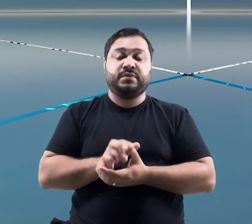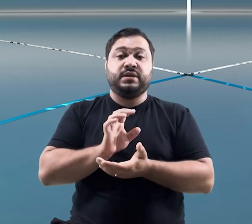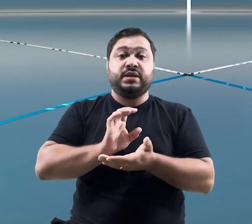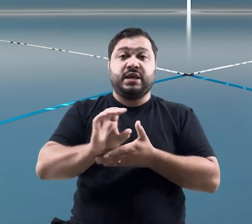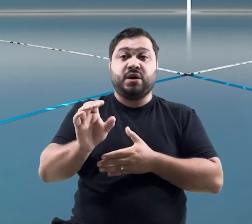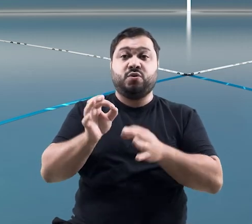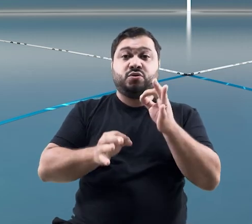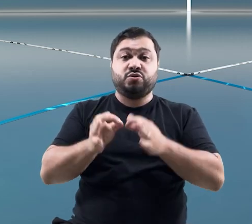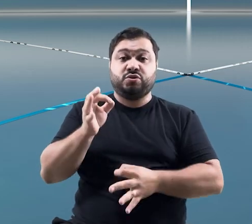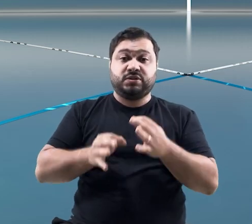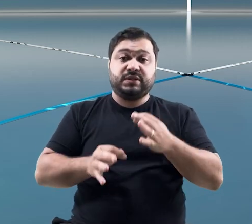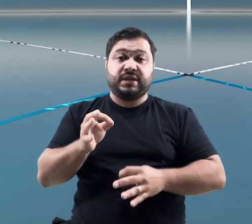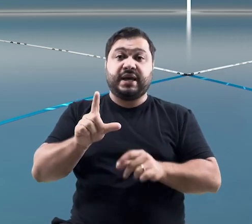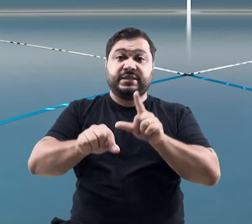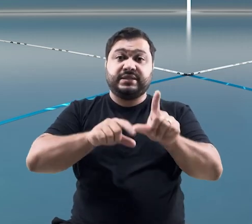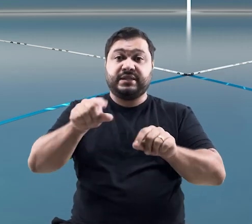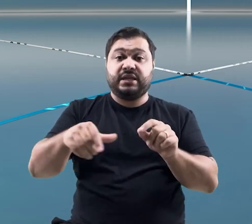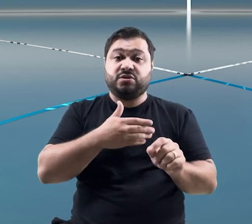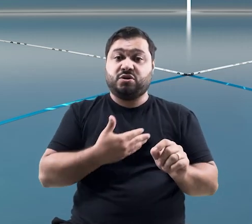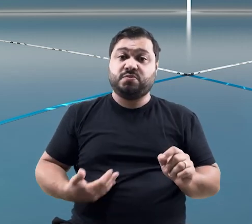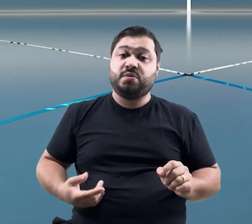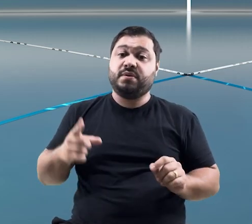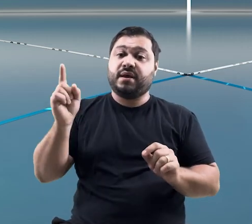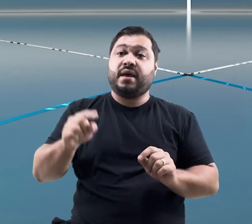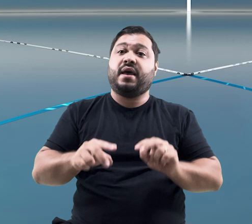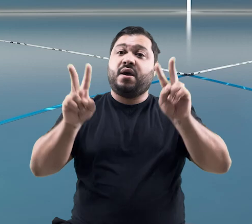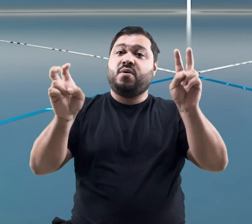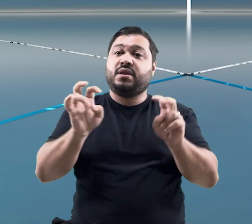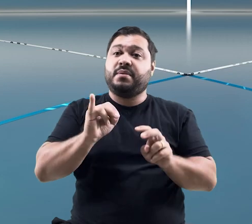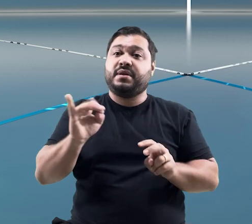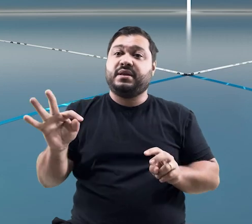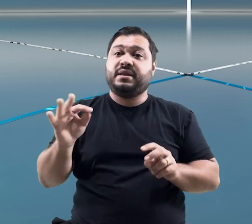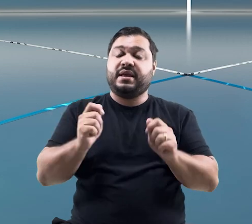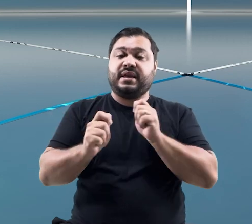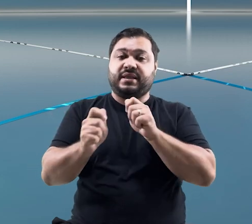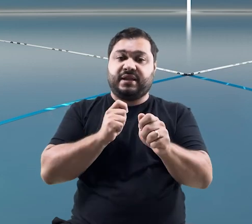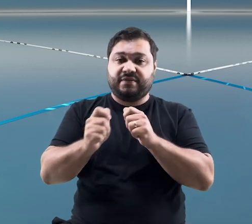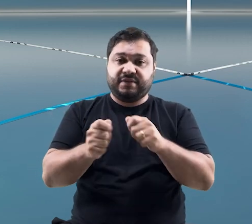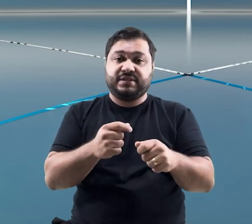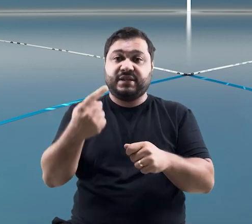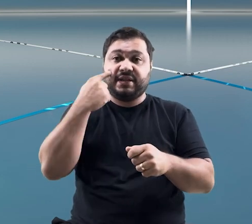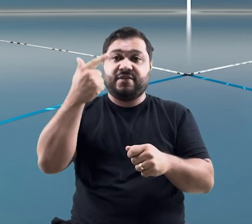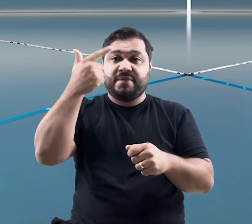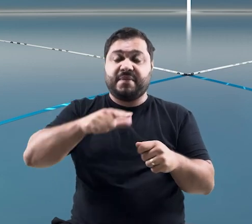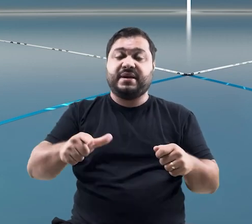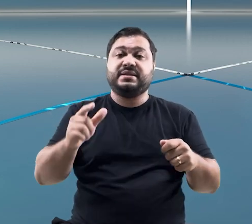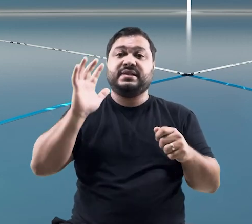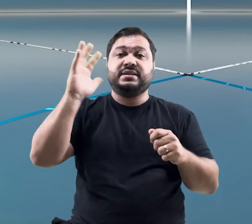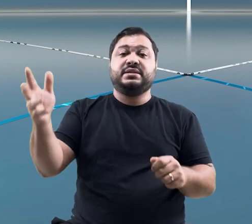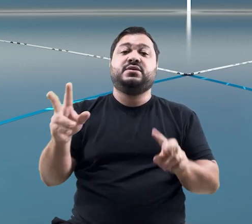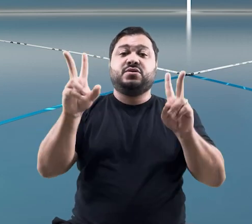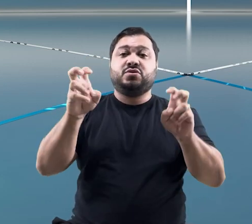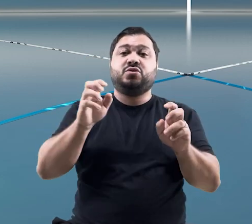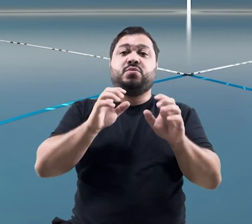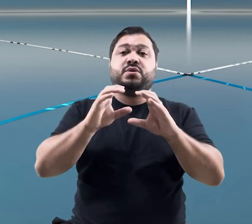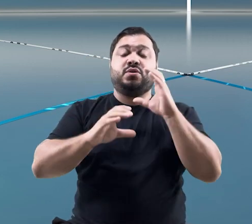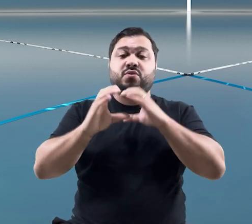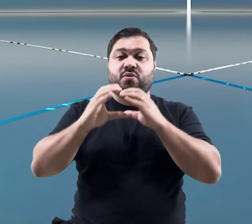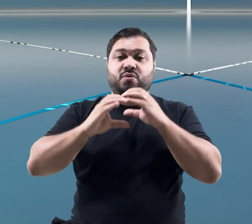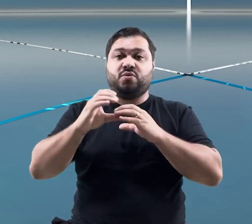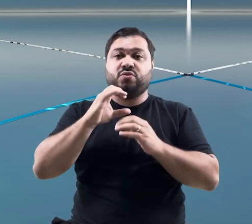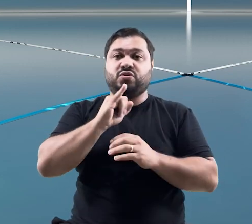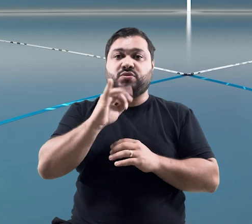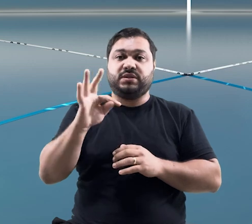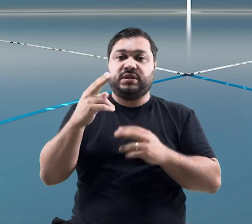edital. Recursos judiciais em seleções públicas são o tema do IT Entrevista. E confira mais decisões sobre